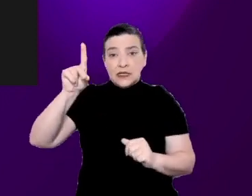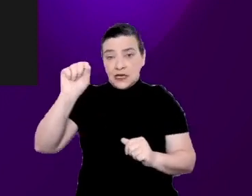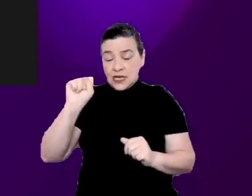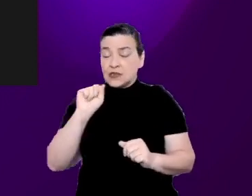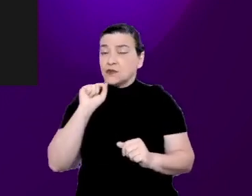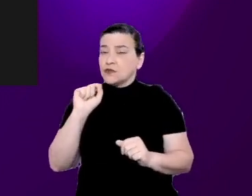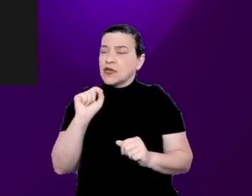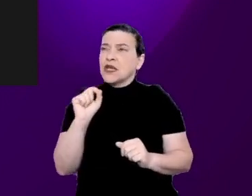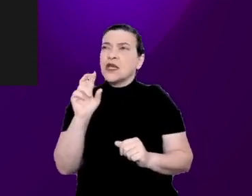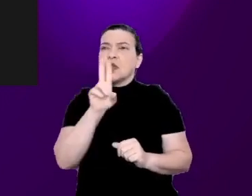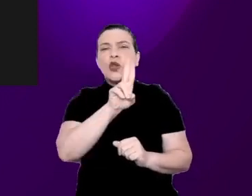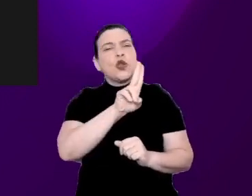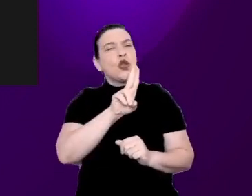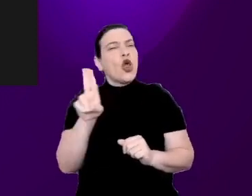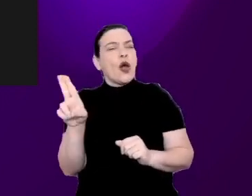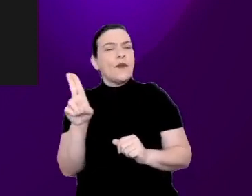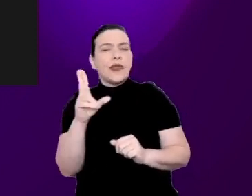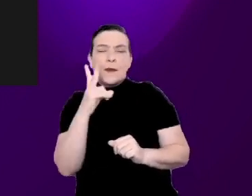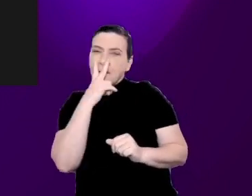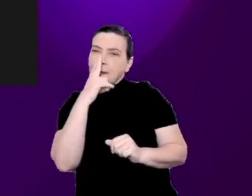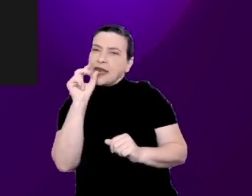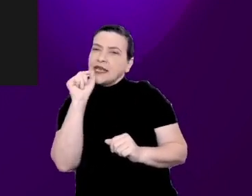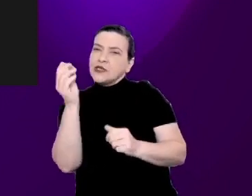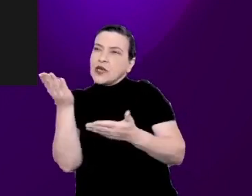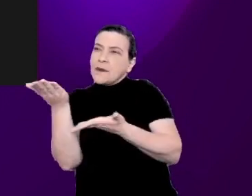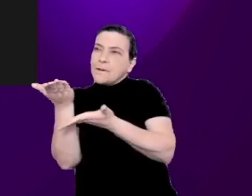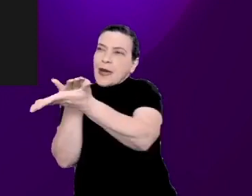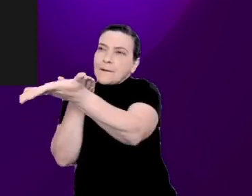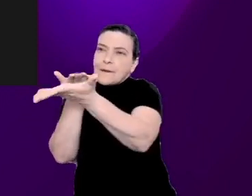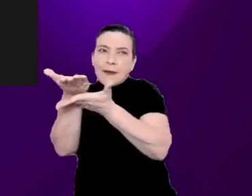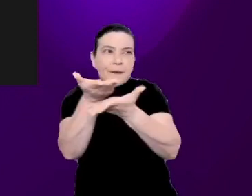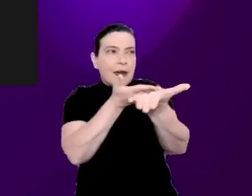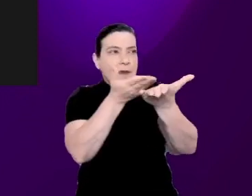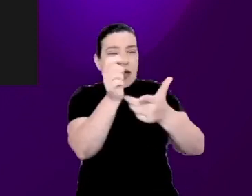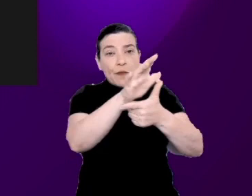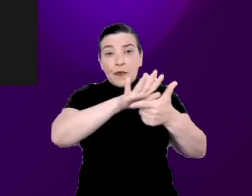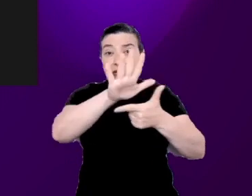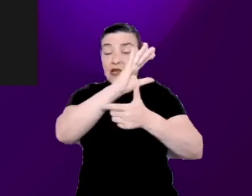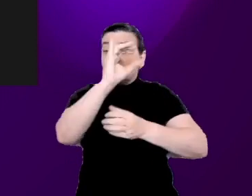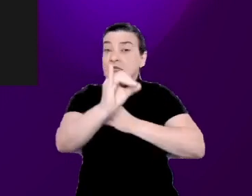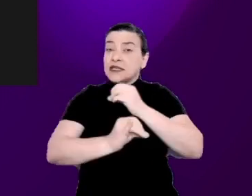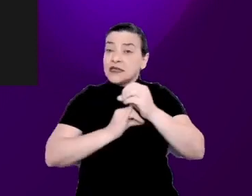no que a gente chama de uma infovia da saúde, como uma plataforma informacional